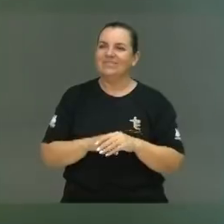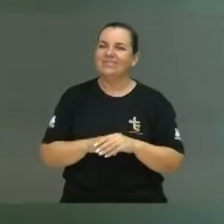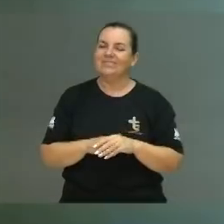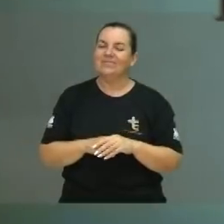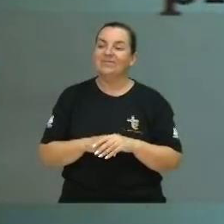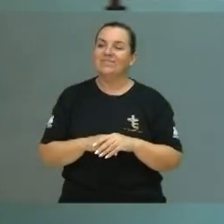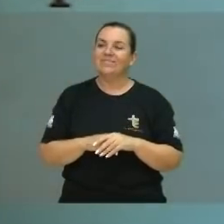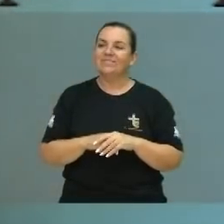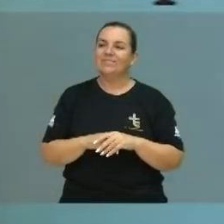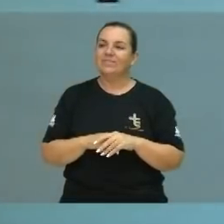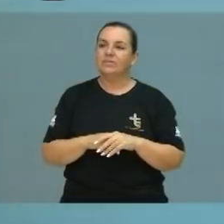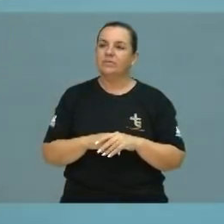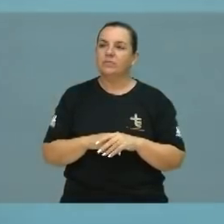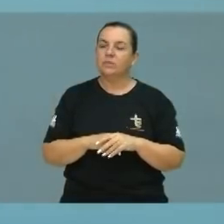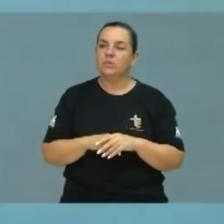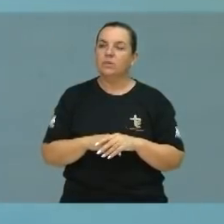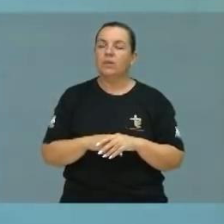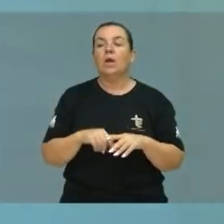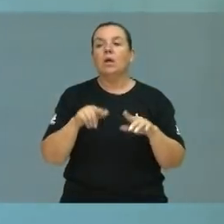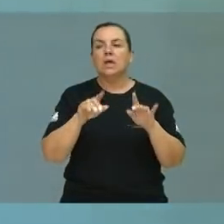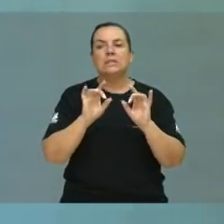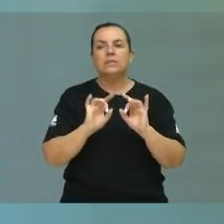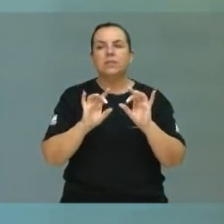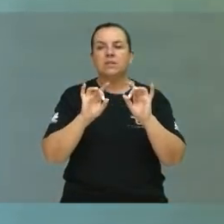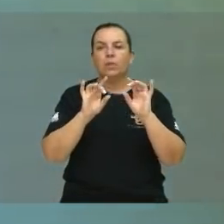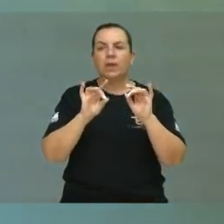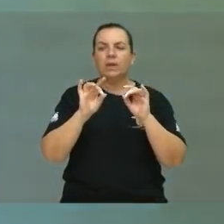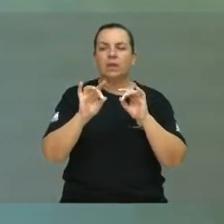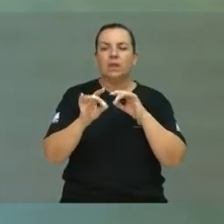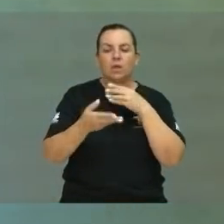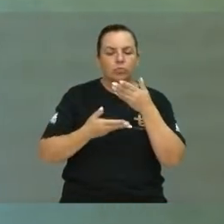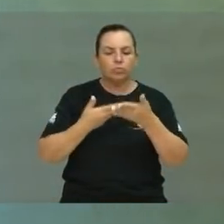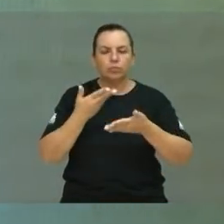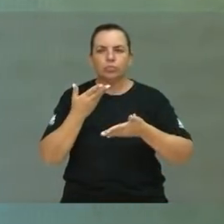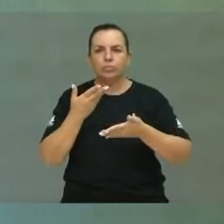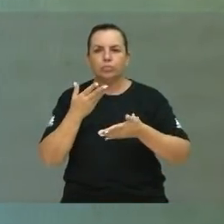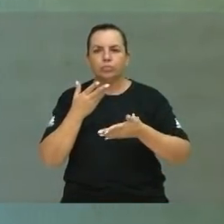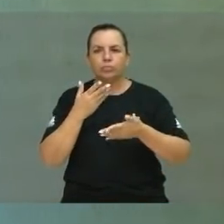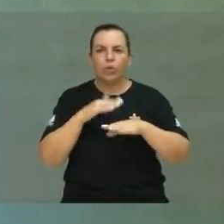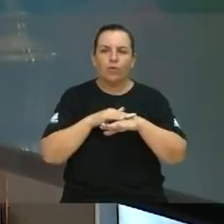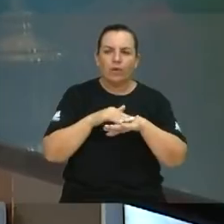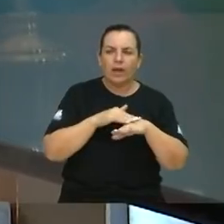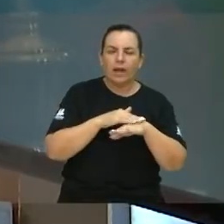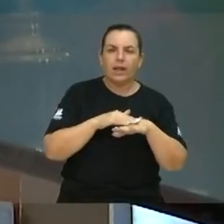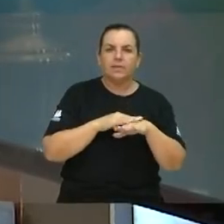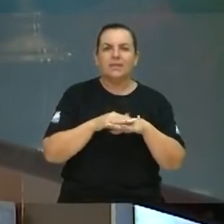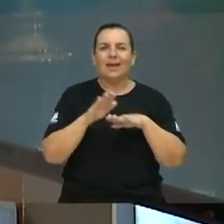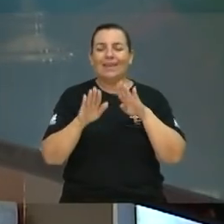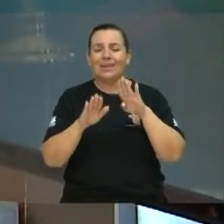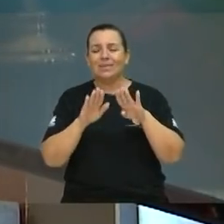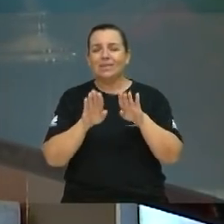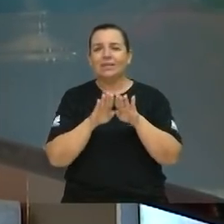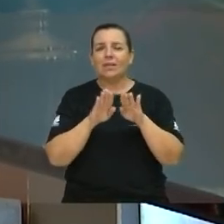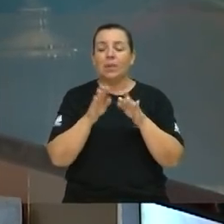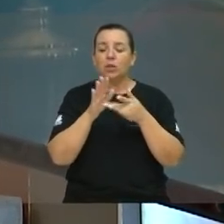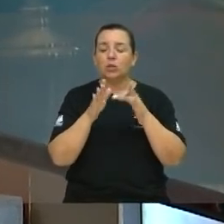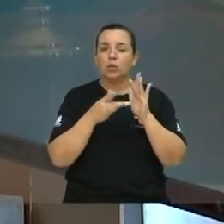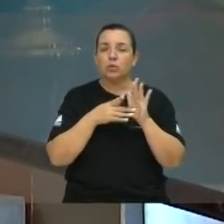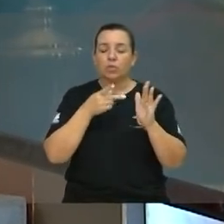tela trata-se especialmente de diálogos e monólogos desde o capítulo 13